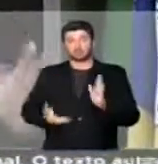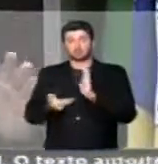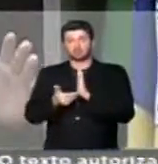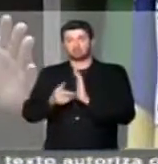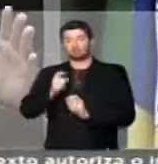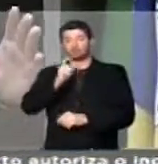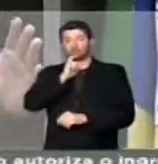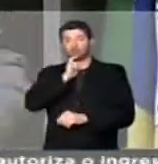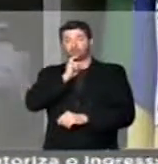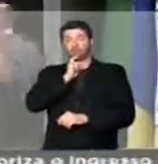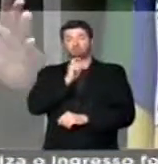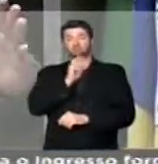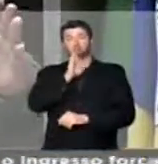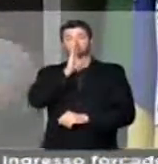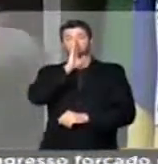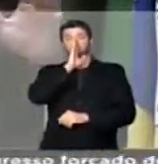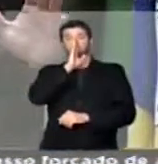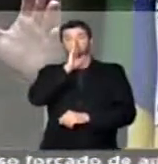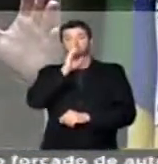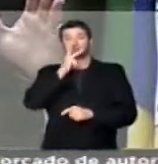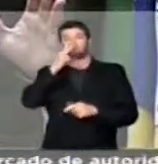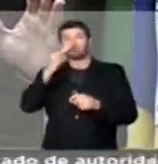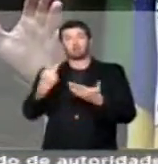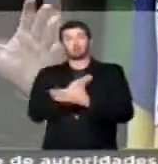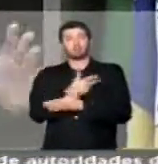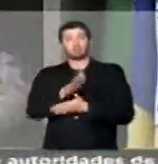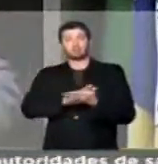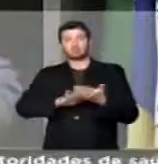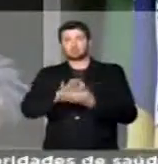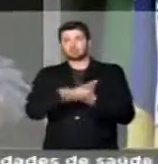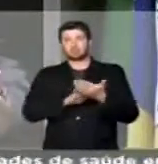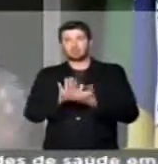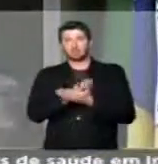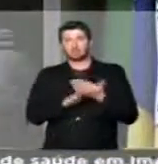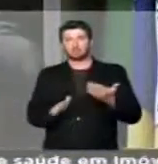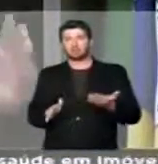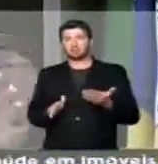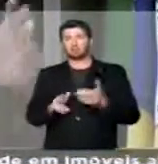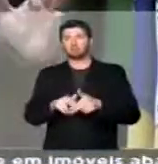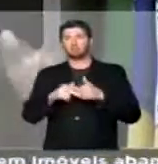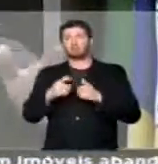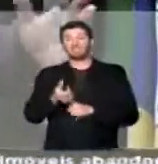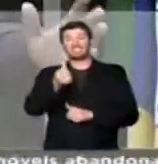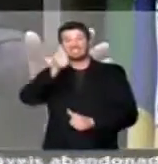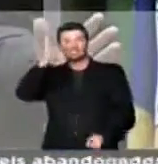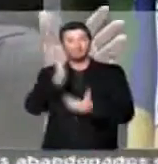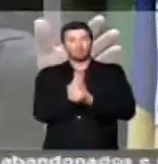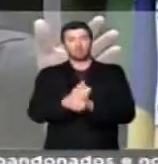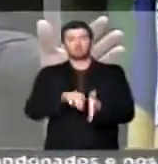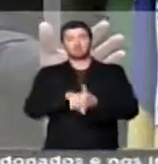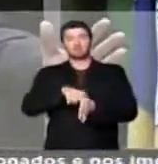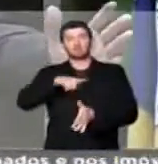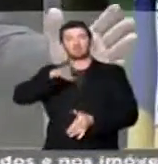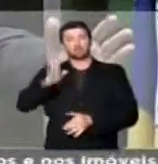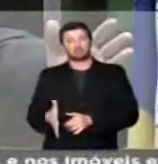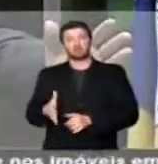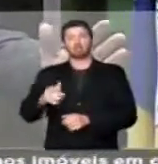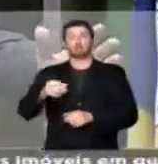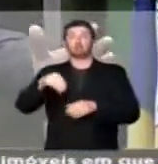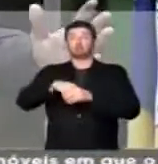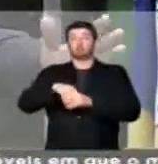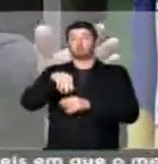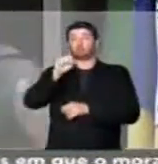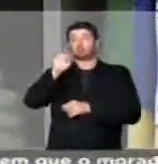sua frieza parece que nada está acontecendo diante dos seis enquete que já responde no supremo